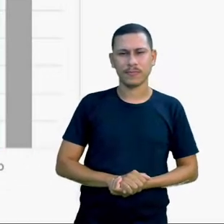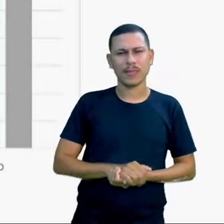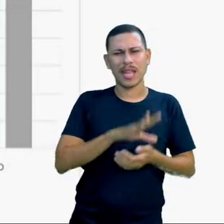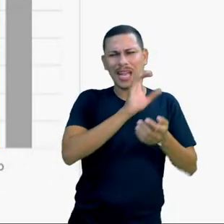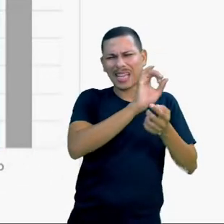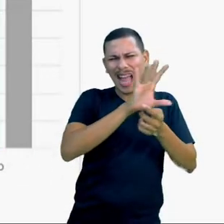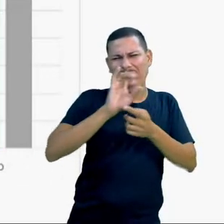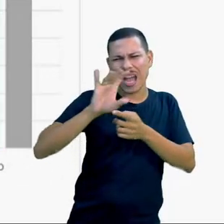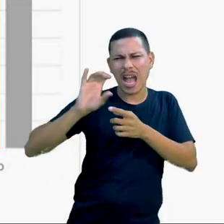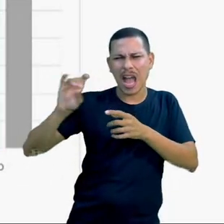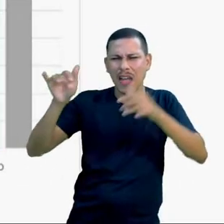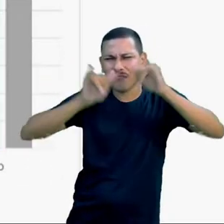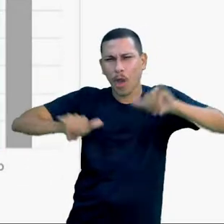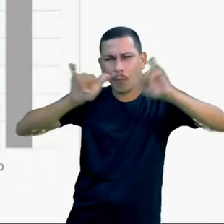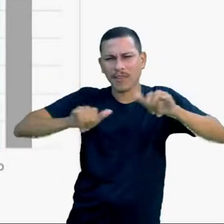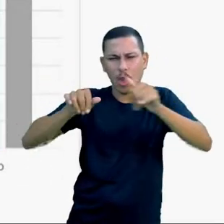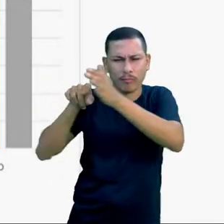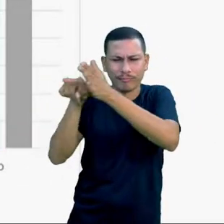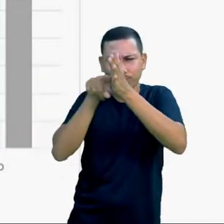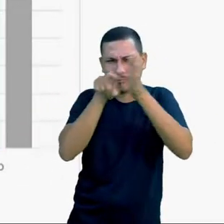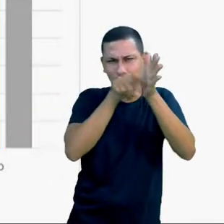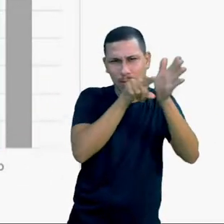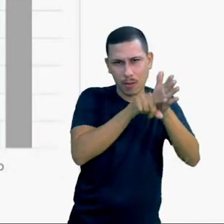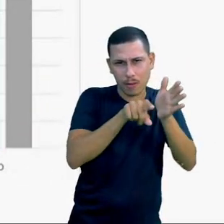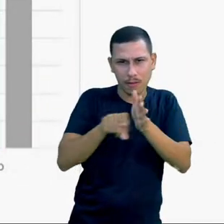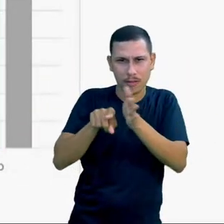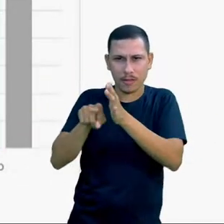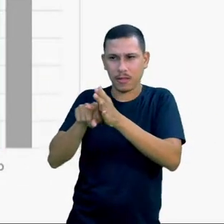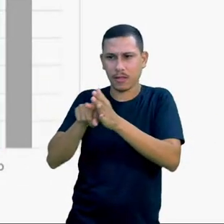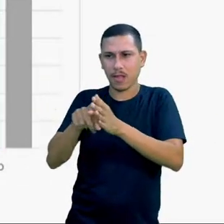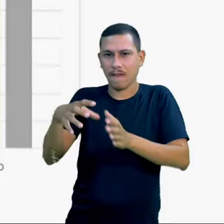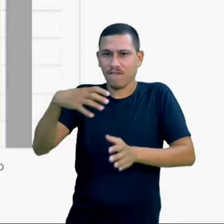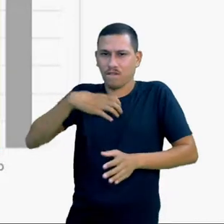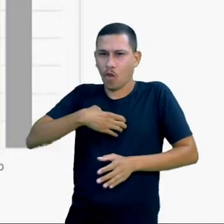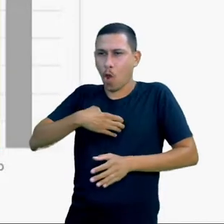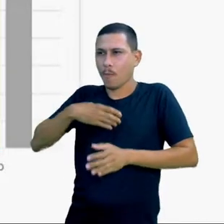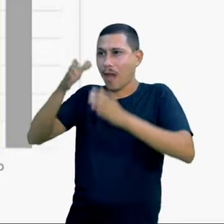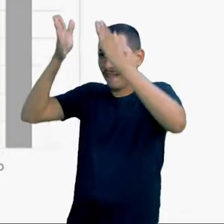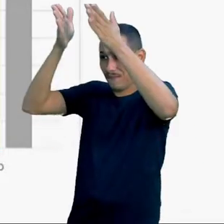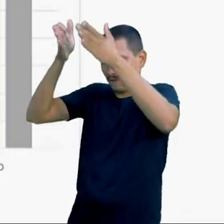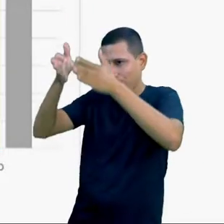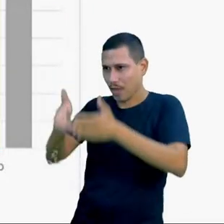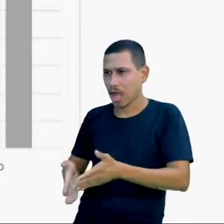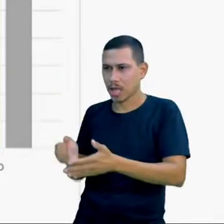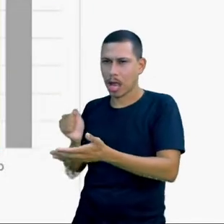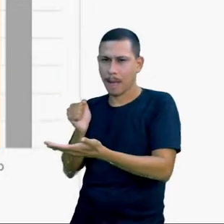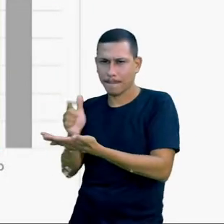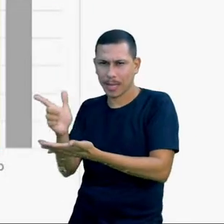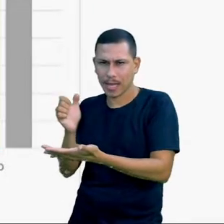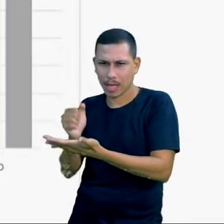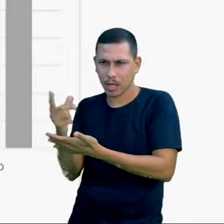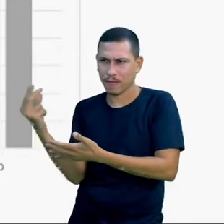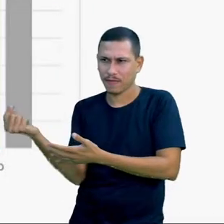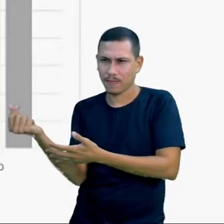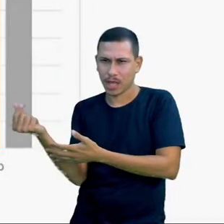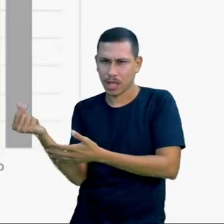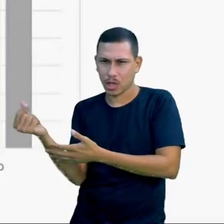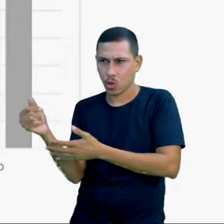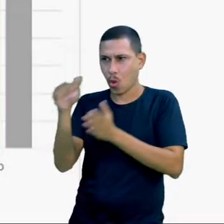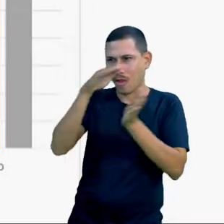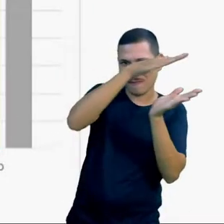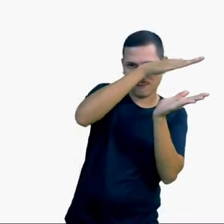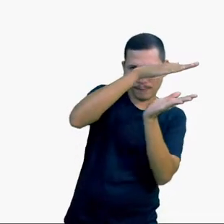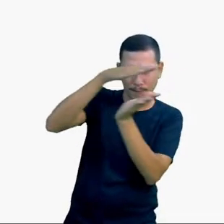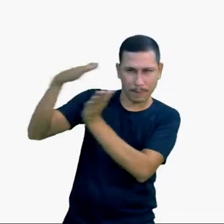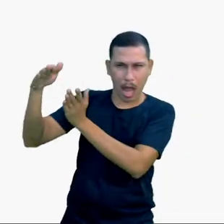cada informação, ok? A forma vertical são os preços e a forma horizontal são os